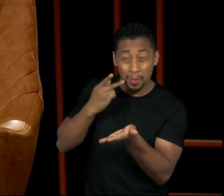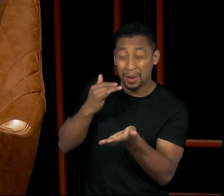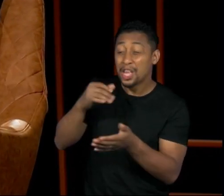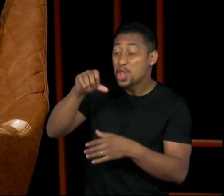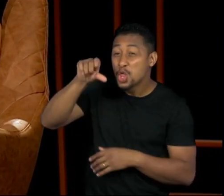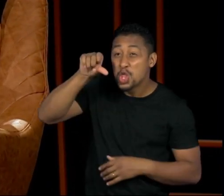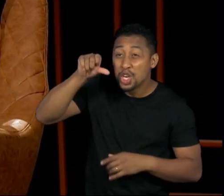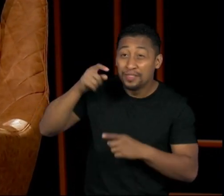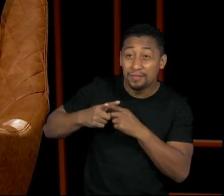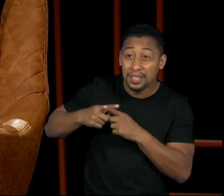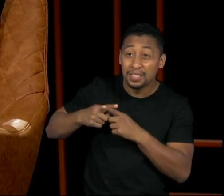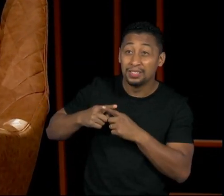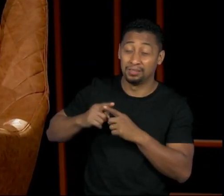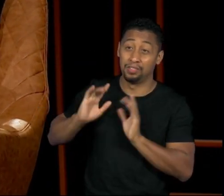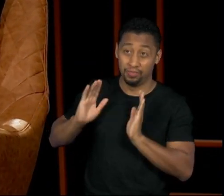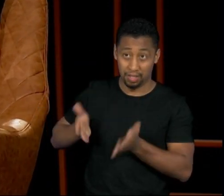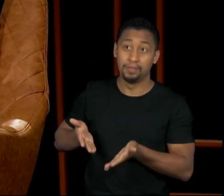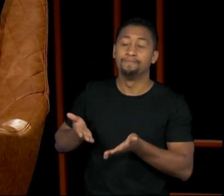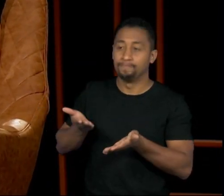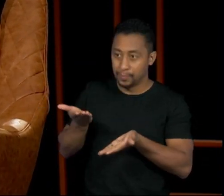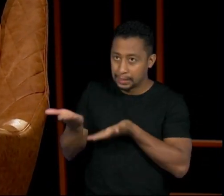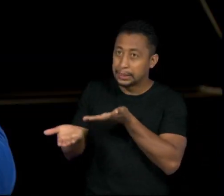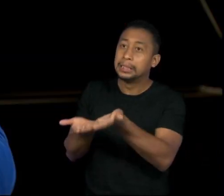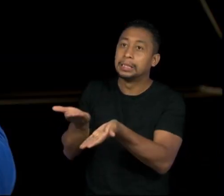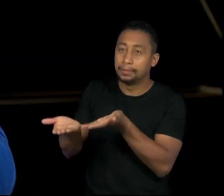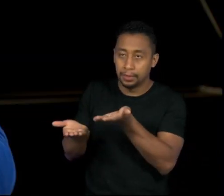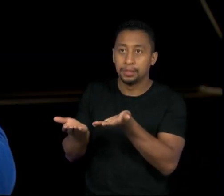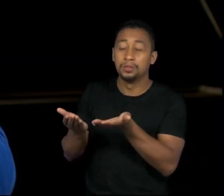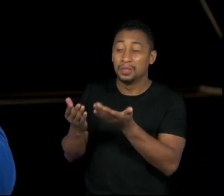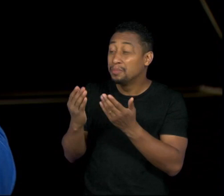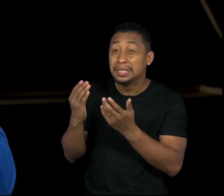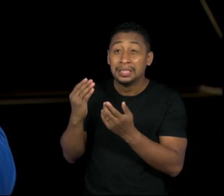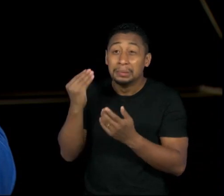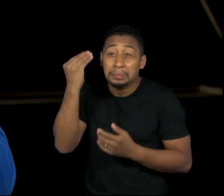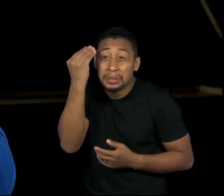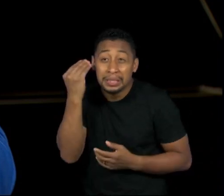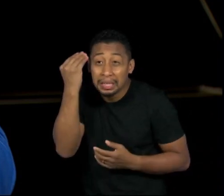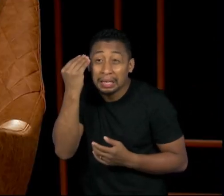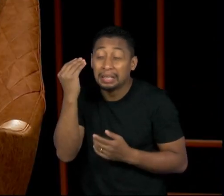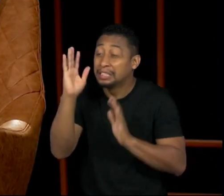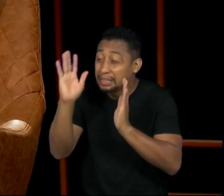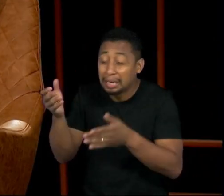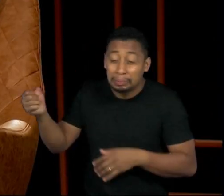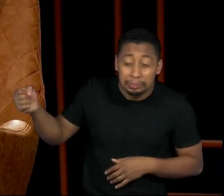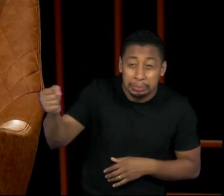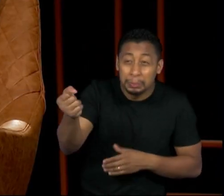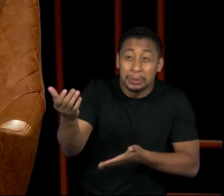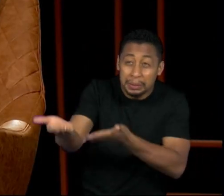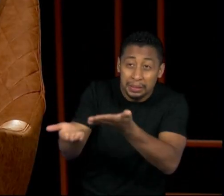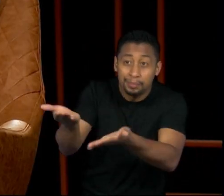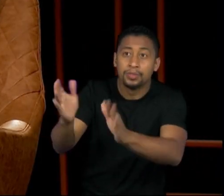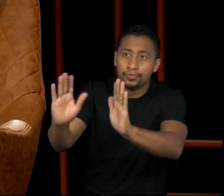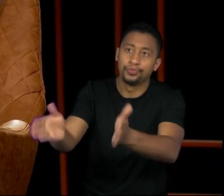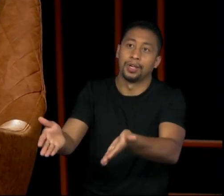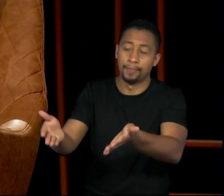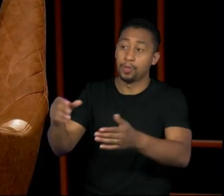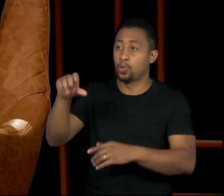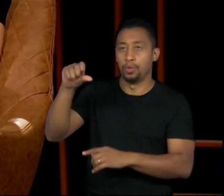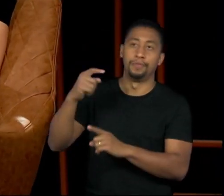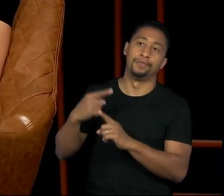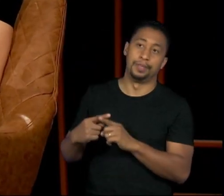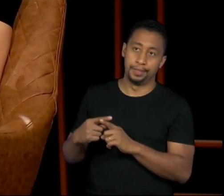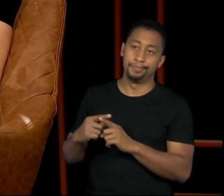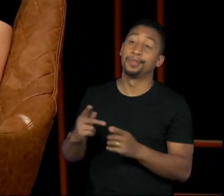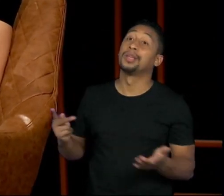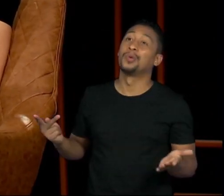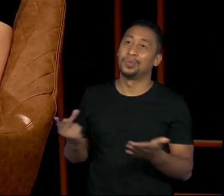hospital psiquiátrico público. Foi uma barra muito pesada. Então, quando meu pai ele tem uma esofagite, uma